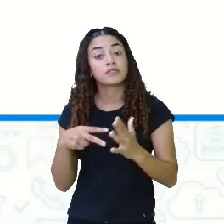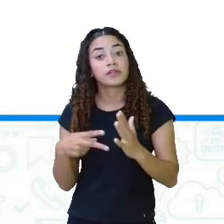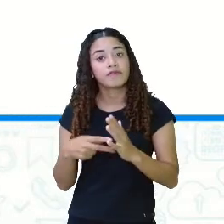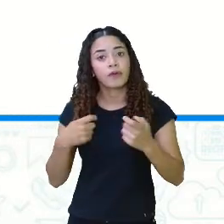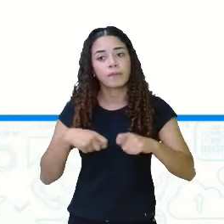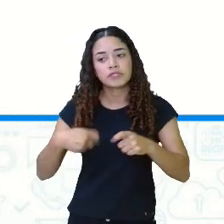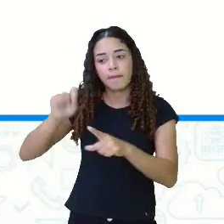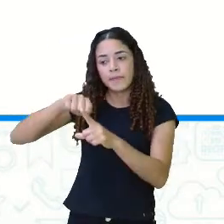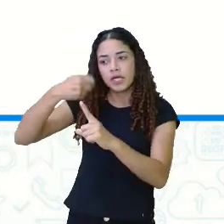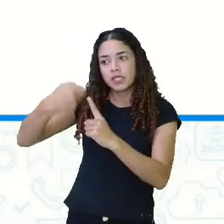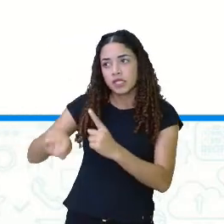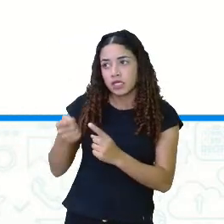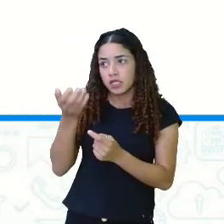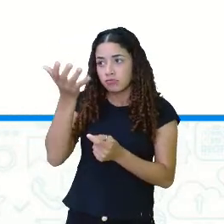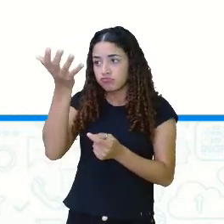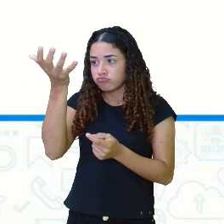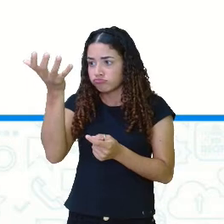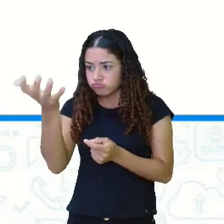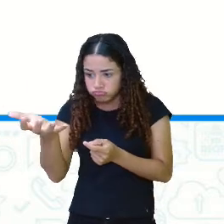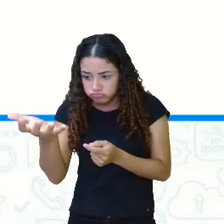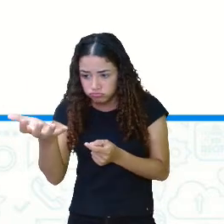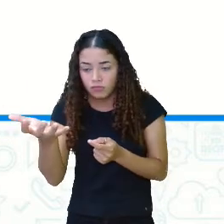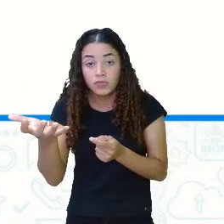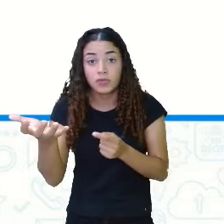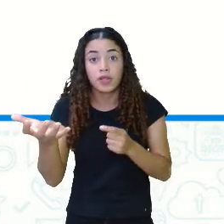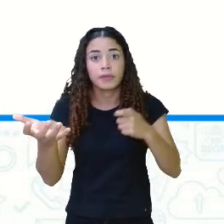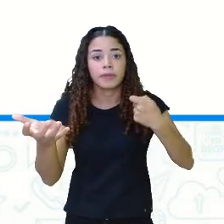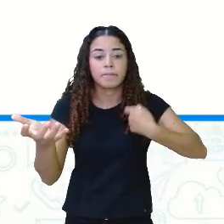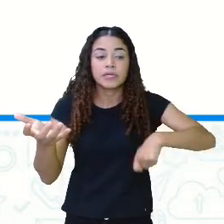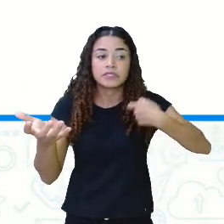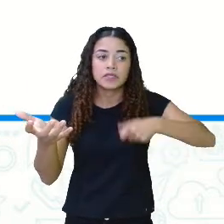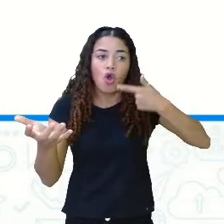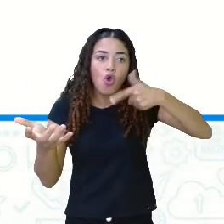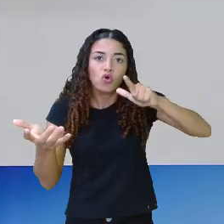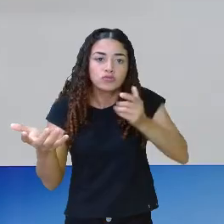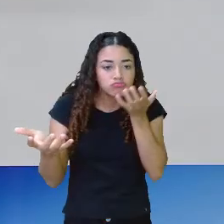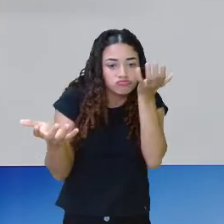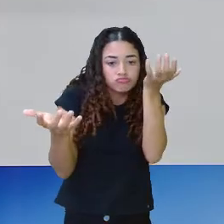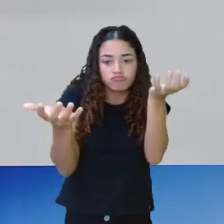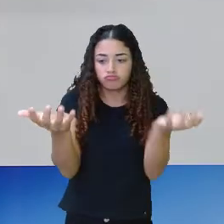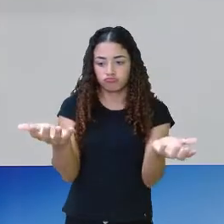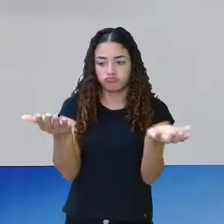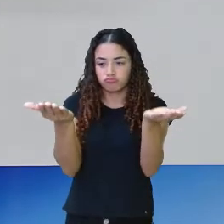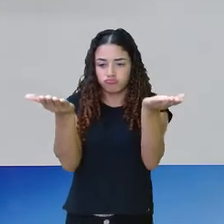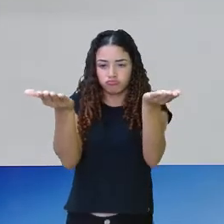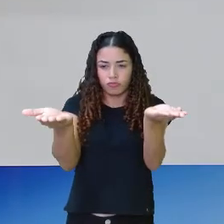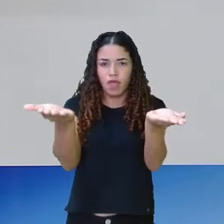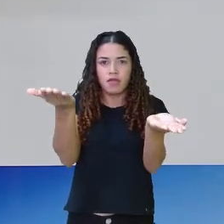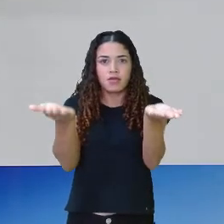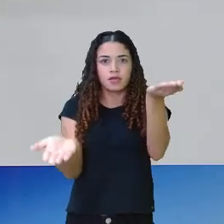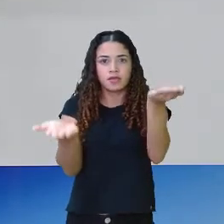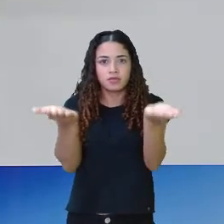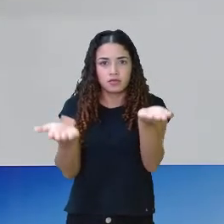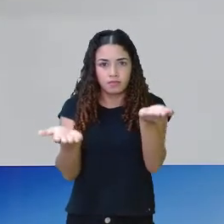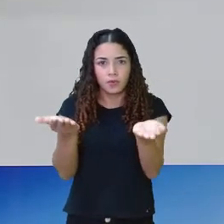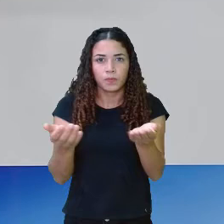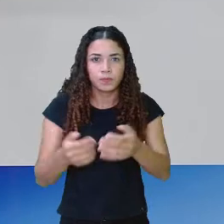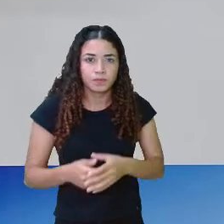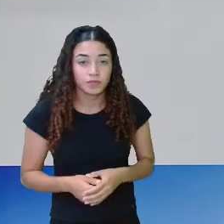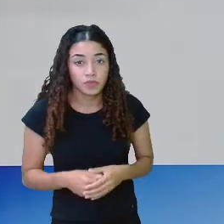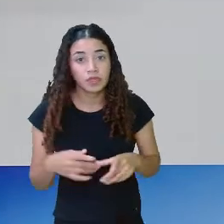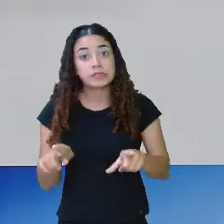de banana de um lado e saber que eu tenho que ter outra para a minha balança voltar em equilíbrio. Ou tem